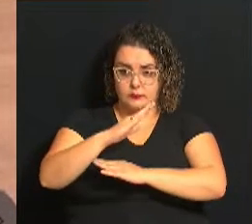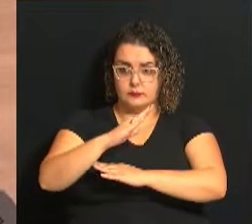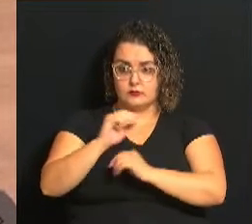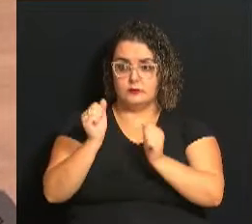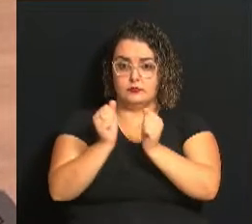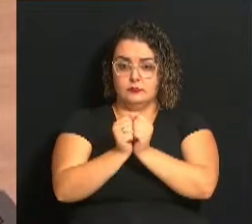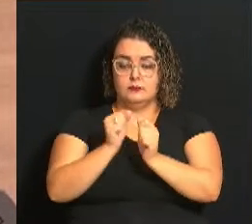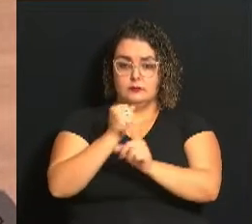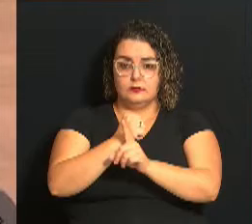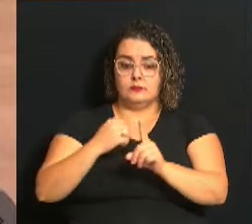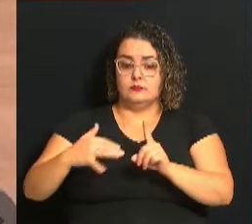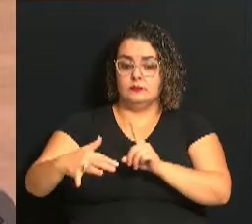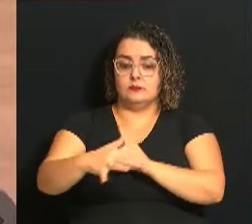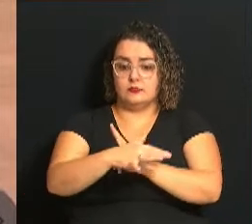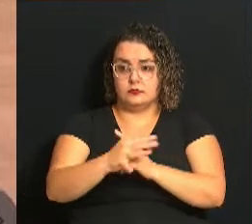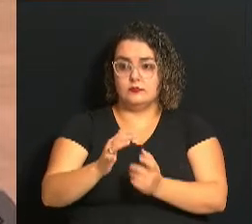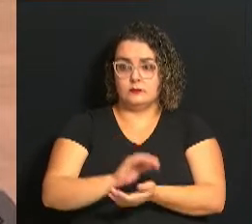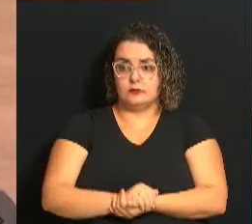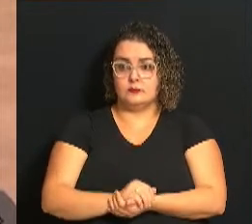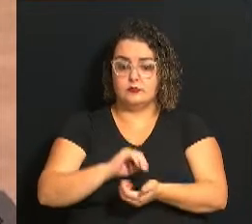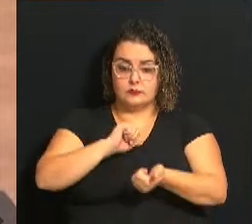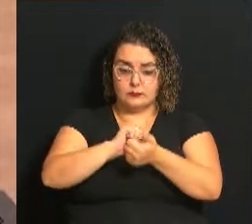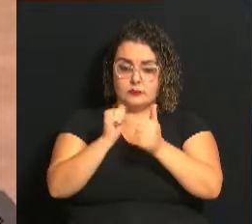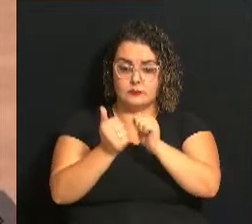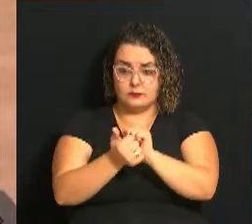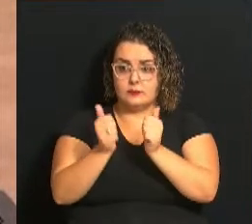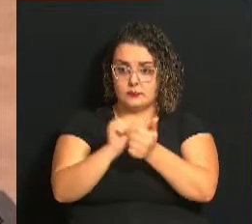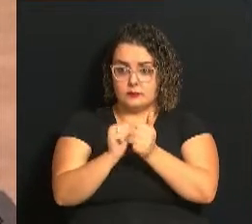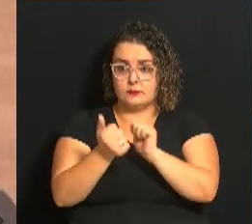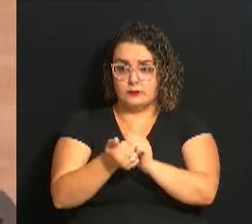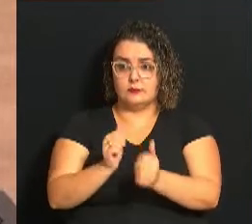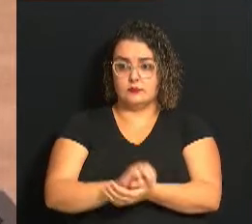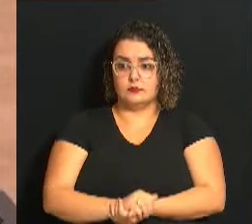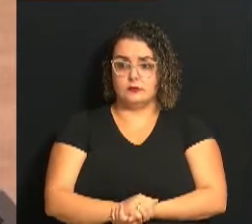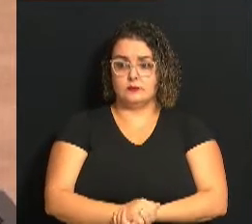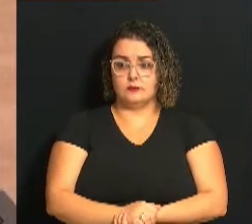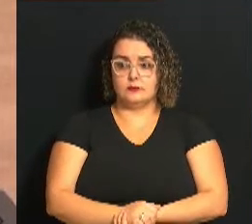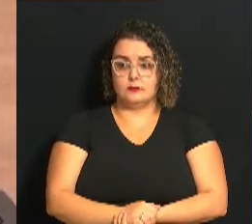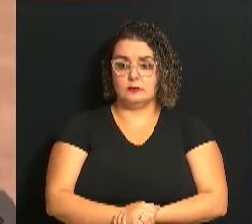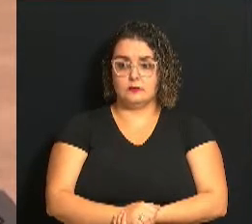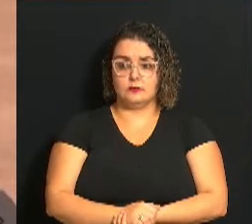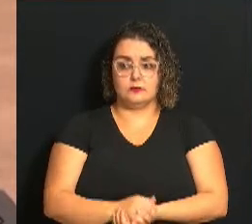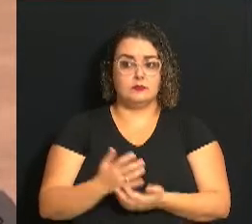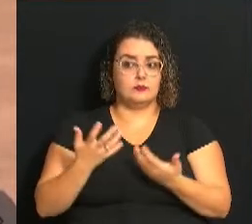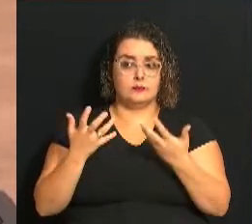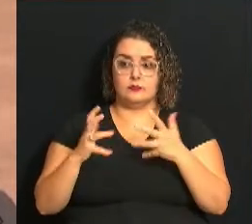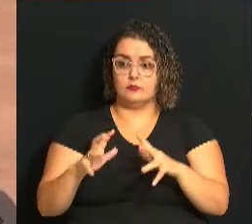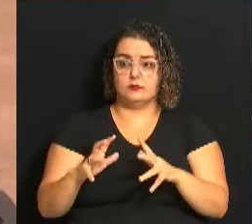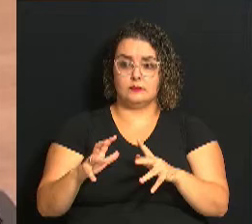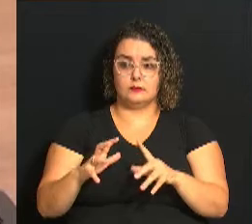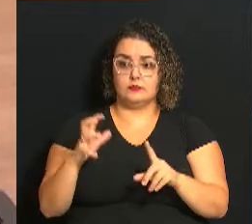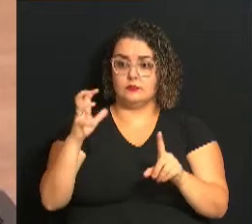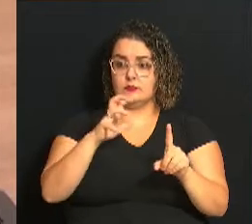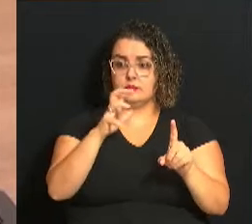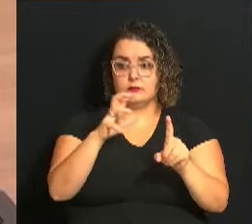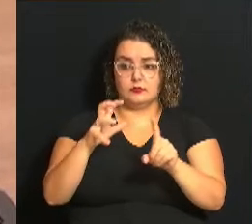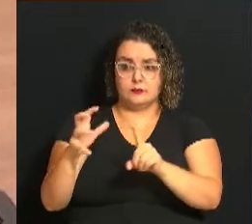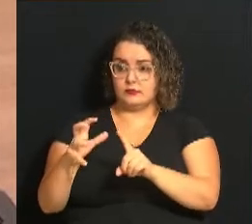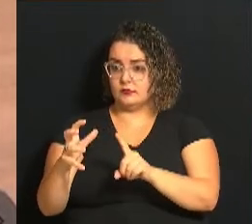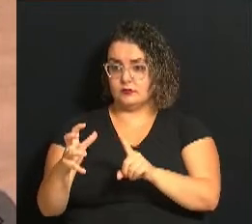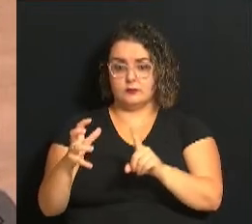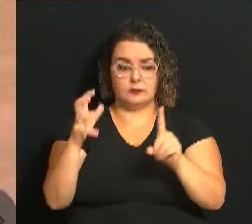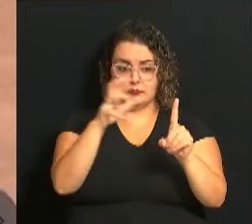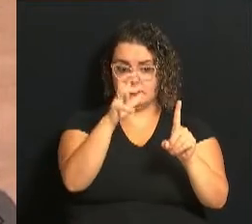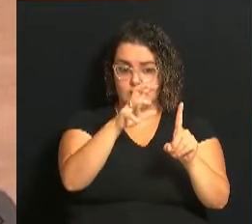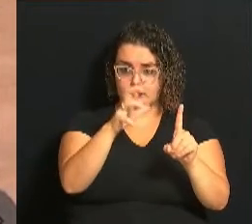sociedade, a gente fazer as adequações. E, em hipótese alguma, a gente está querendo agredir o meio ambiente, não é essa a intenção.